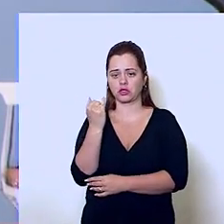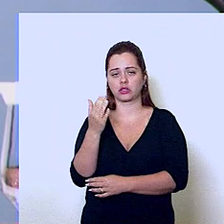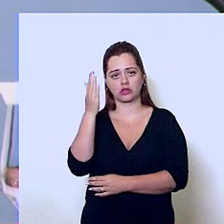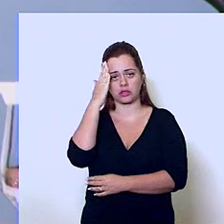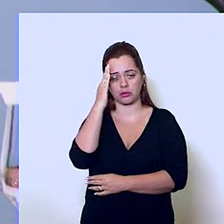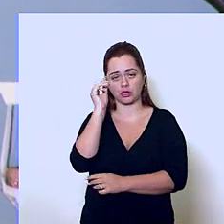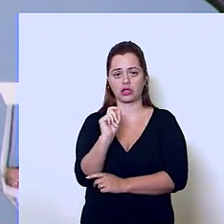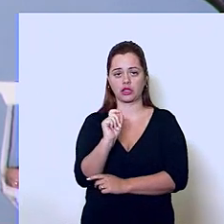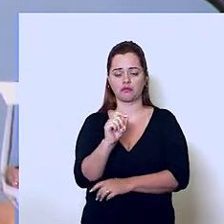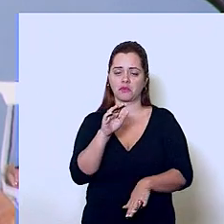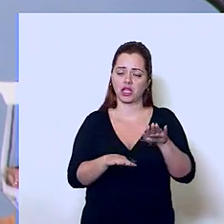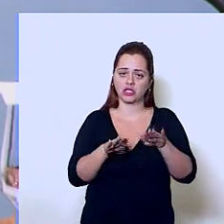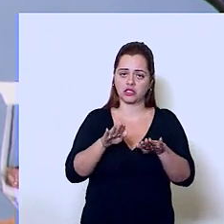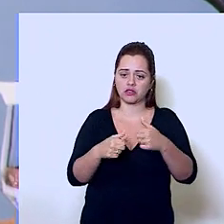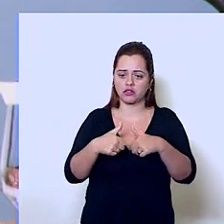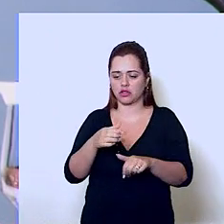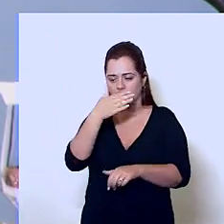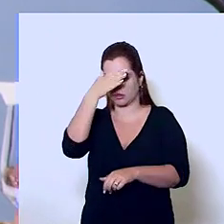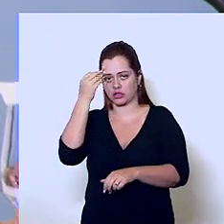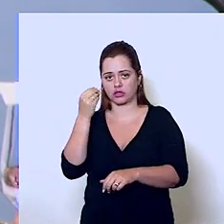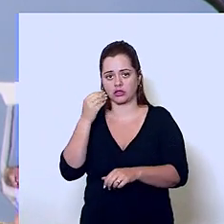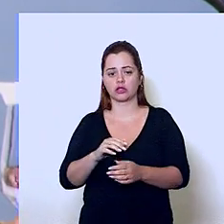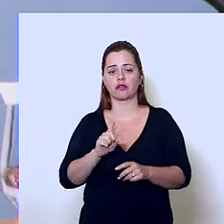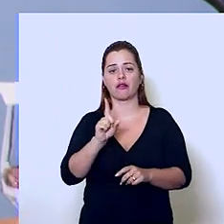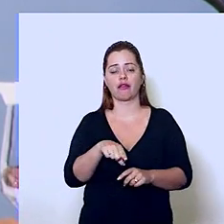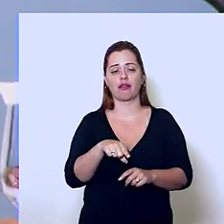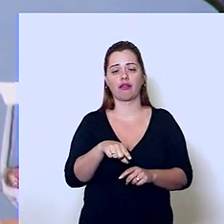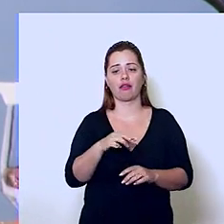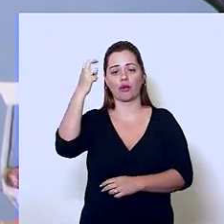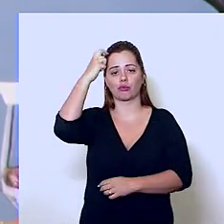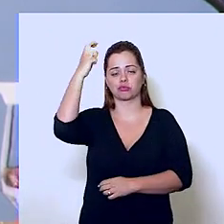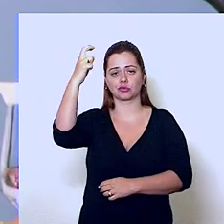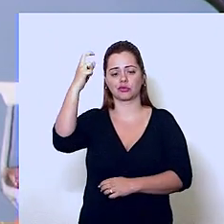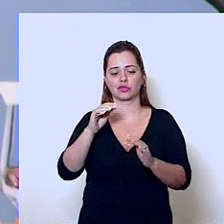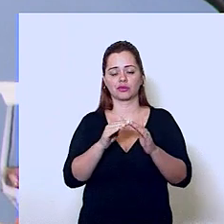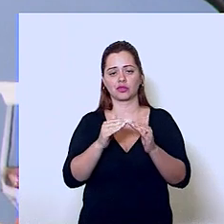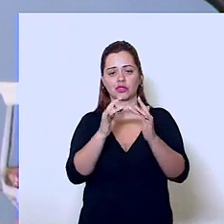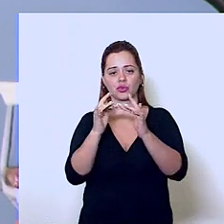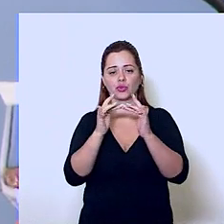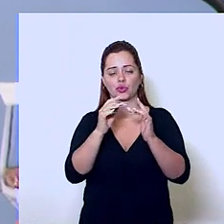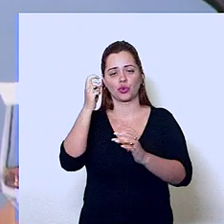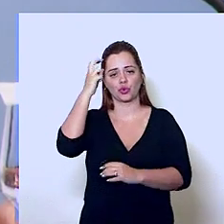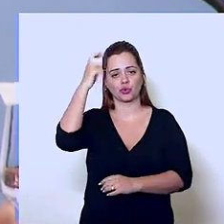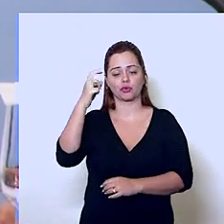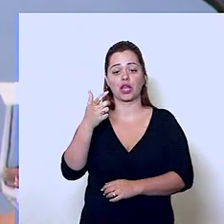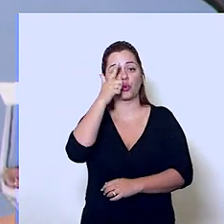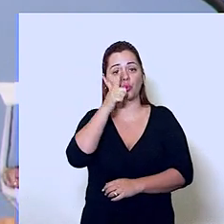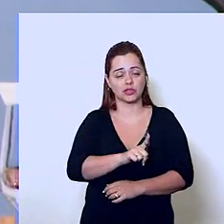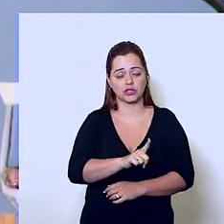fica um pouco esquecido, é da difusão cultural. Ele conseguiu, Paulo Tarso